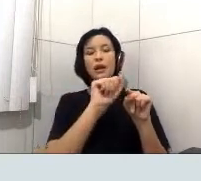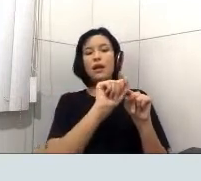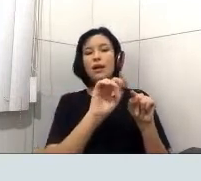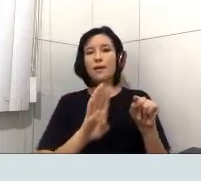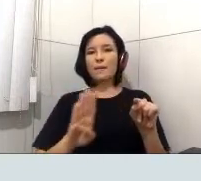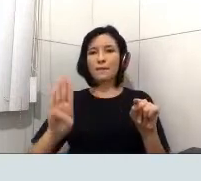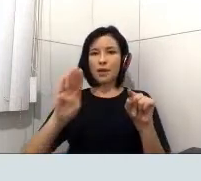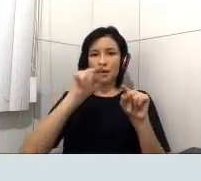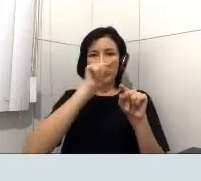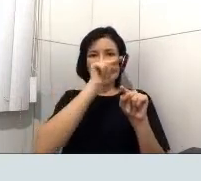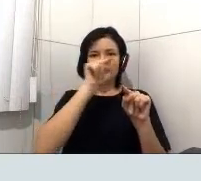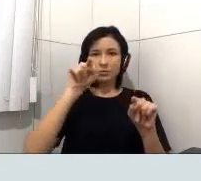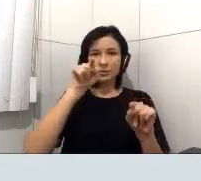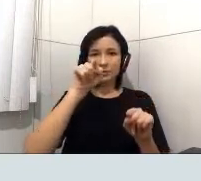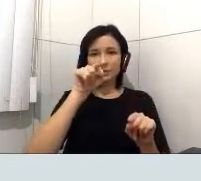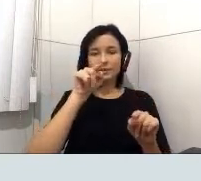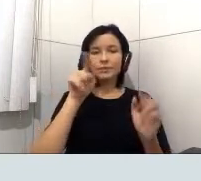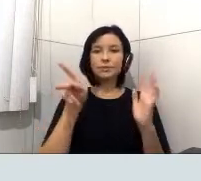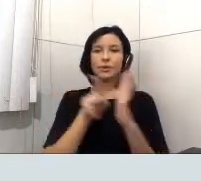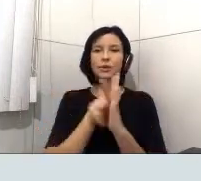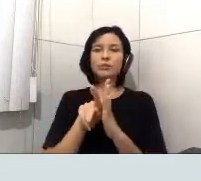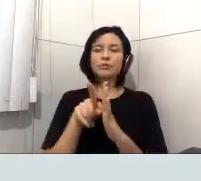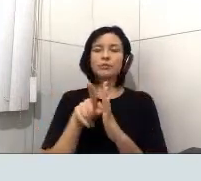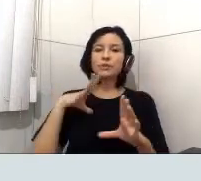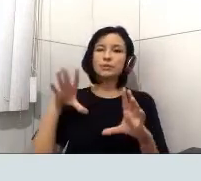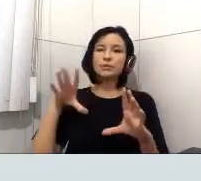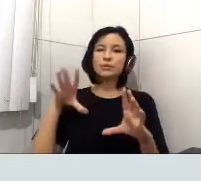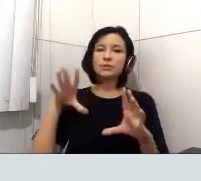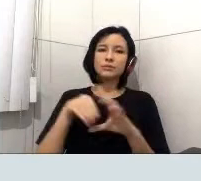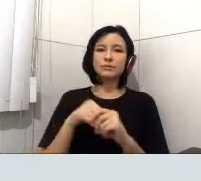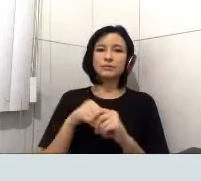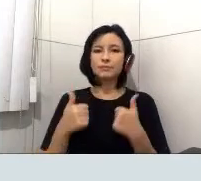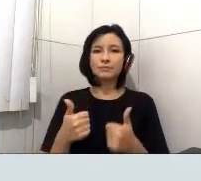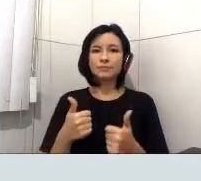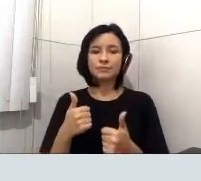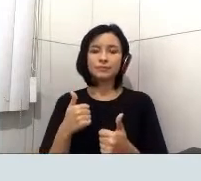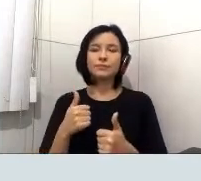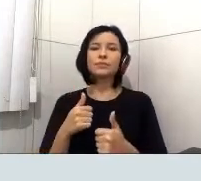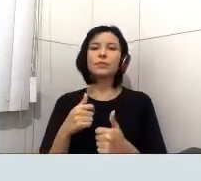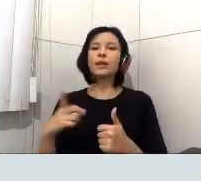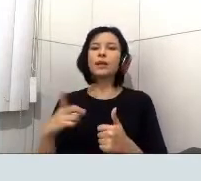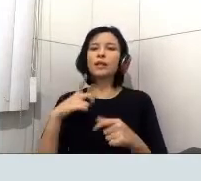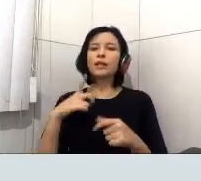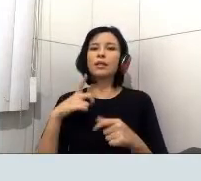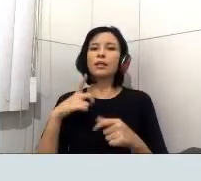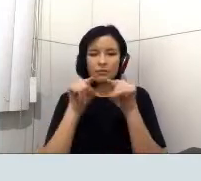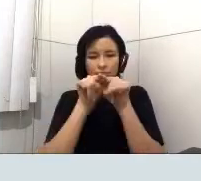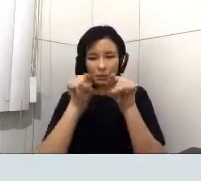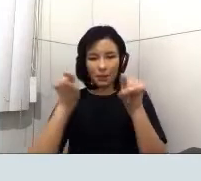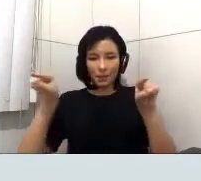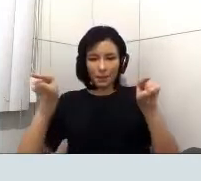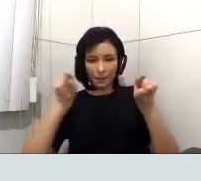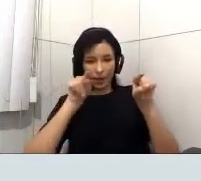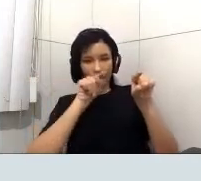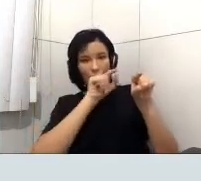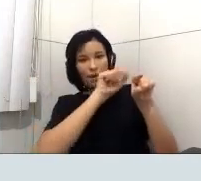pontos internos do segmento, ok? São os pontos que estão entre A e